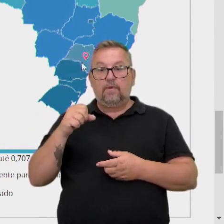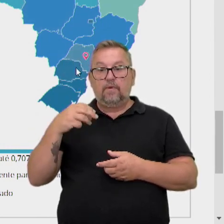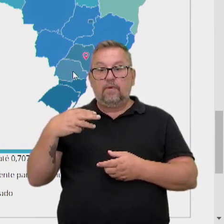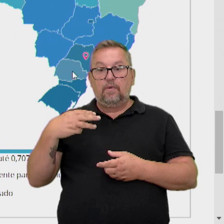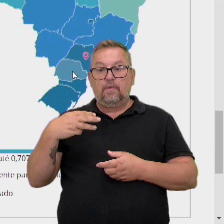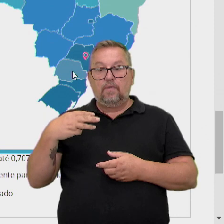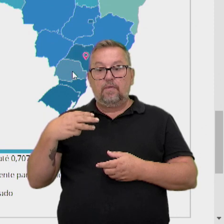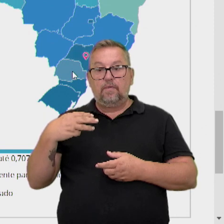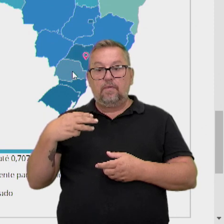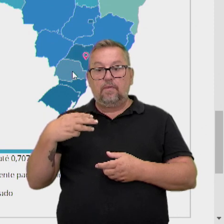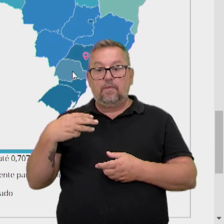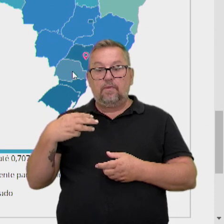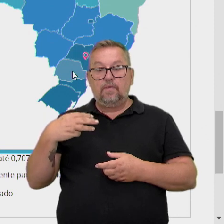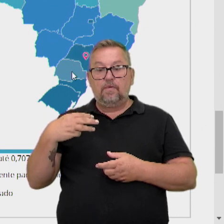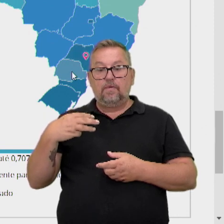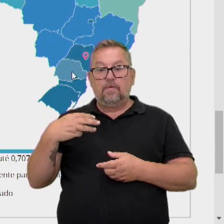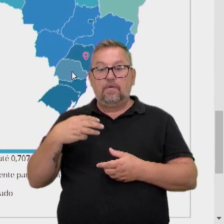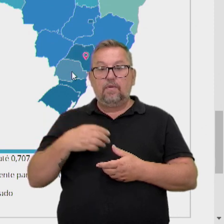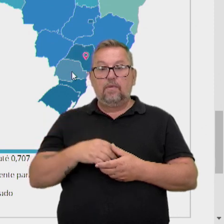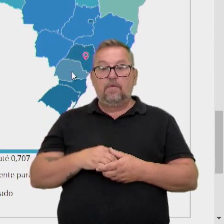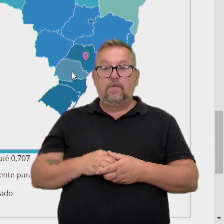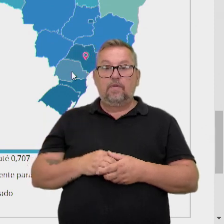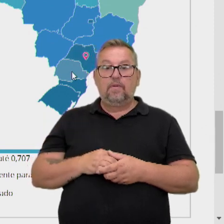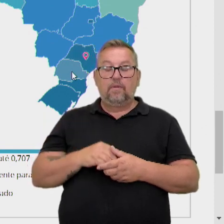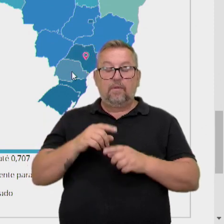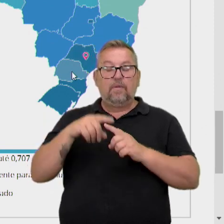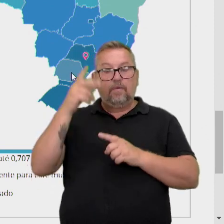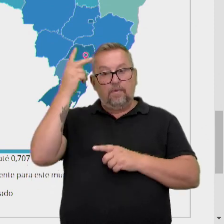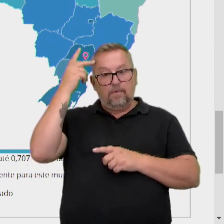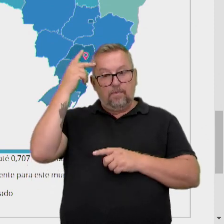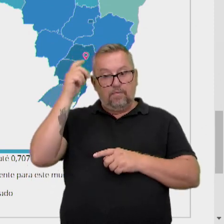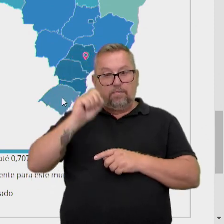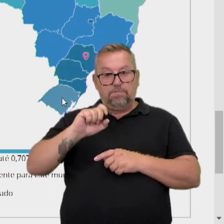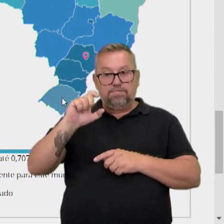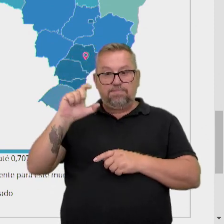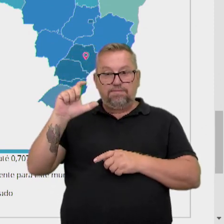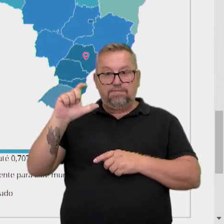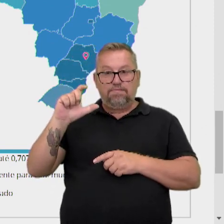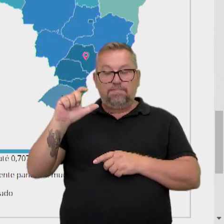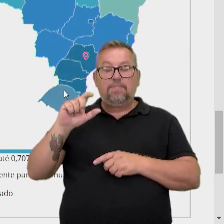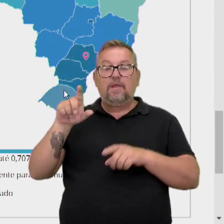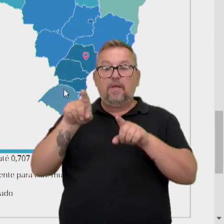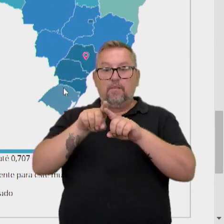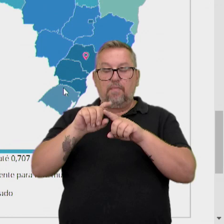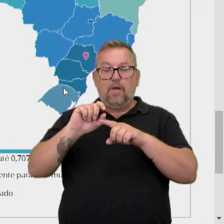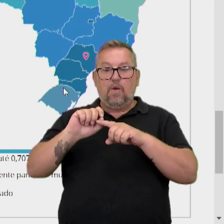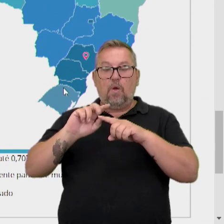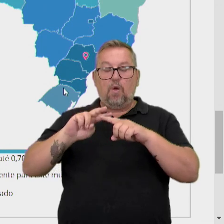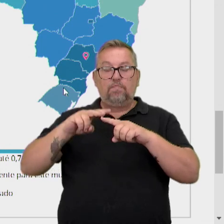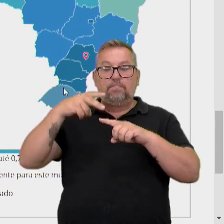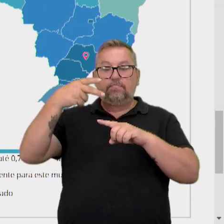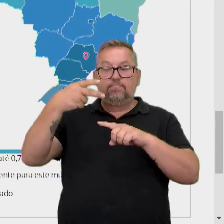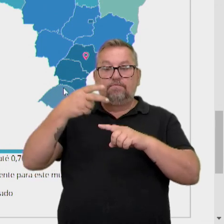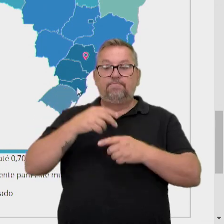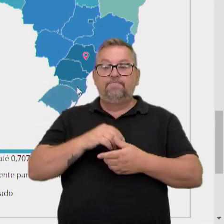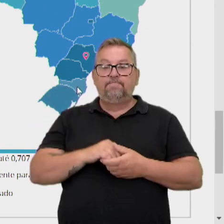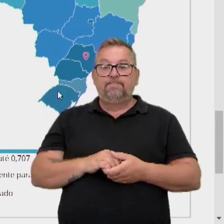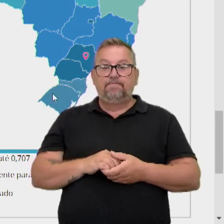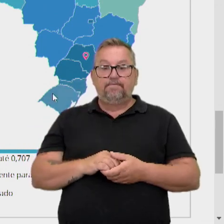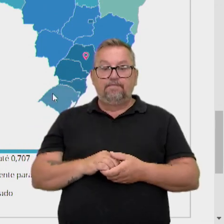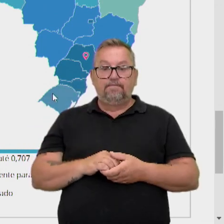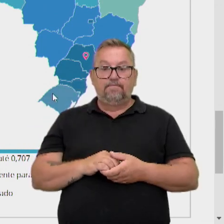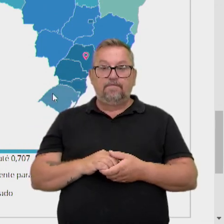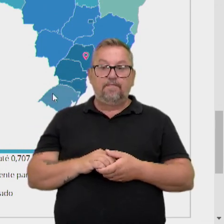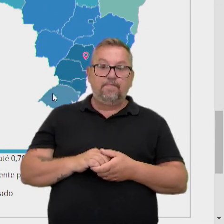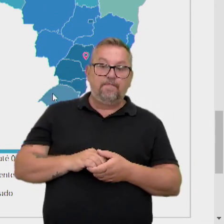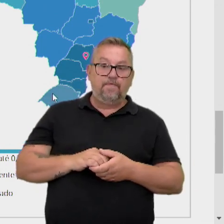0,783. Né, o São Paulo até cresceu, né, porque ele estava até atrás aí do Rio Grande do Sul, né, em anos anteriores, tá? Então